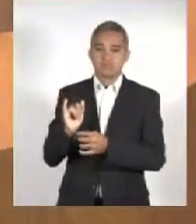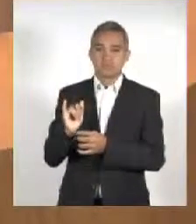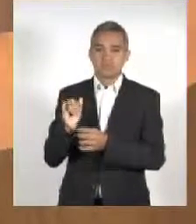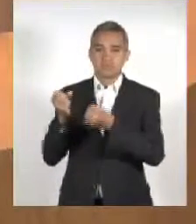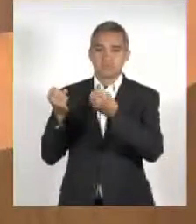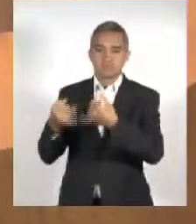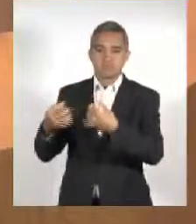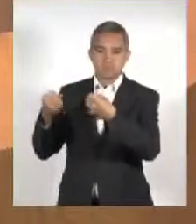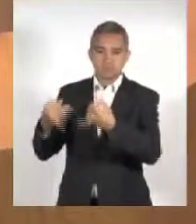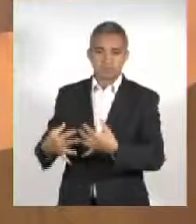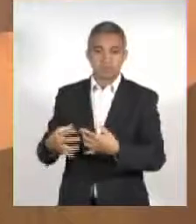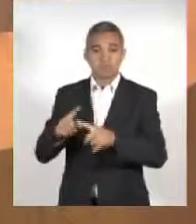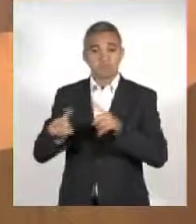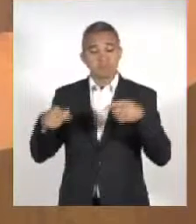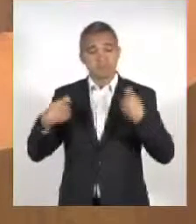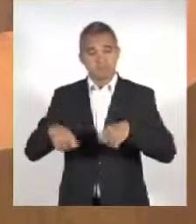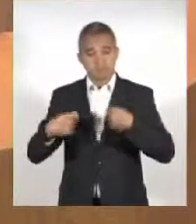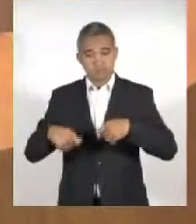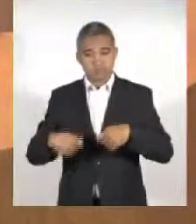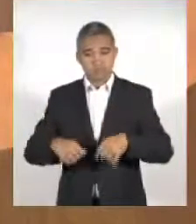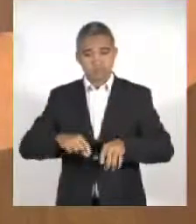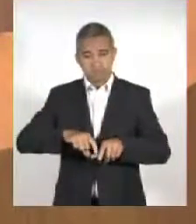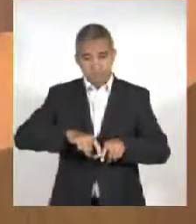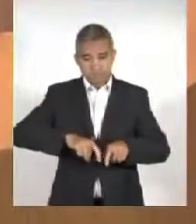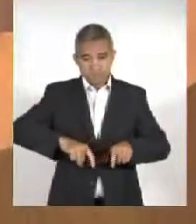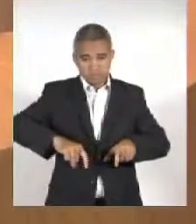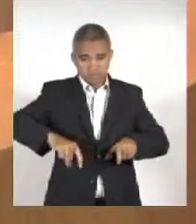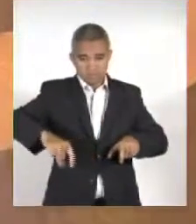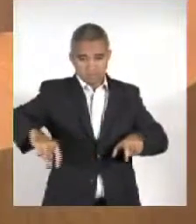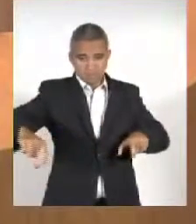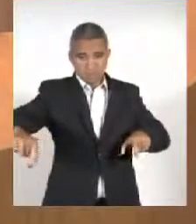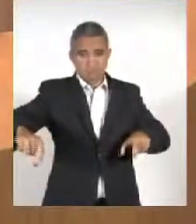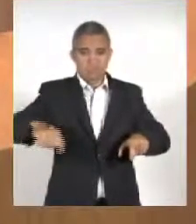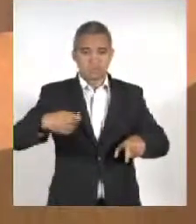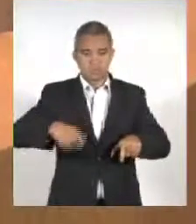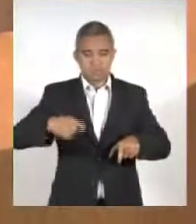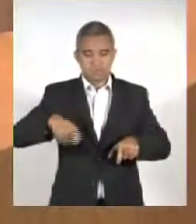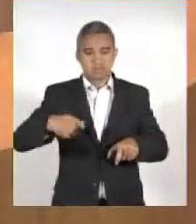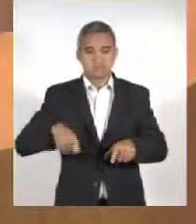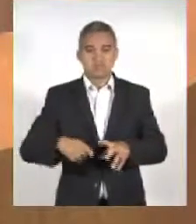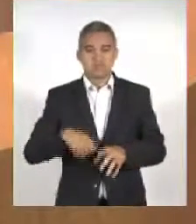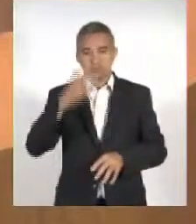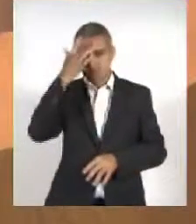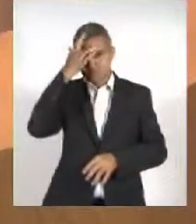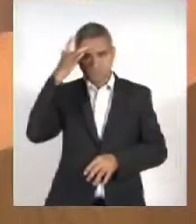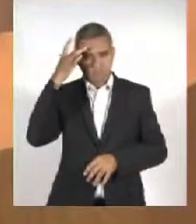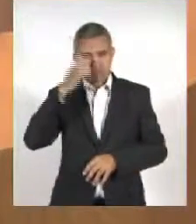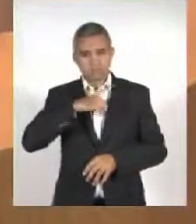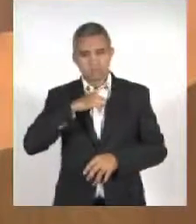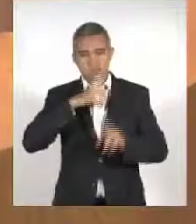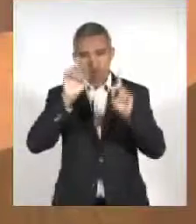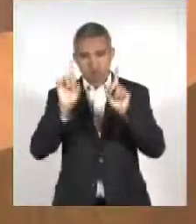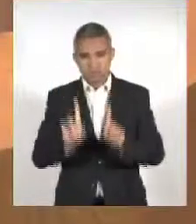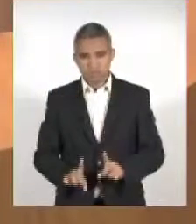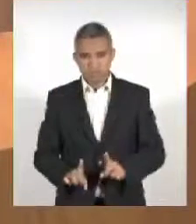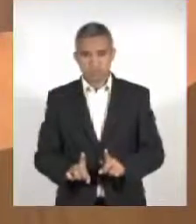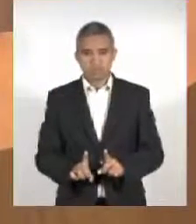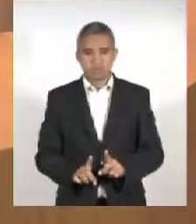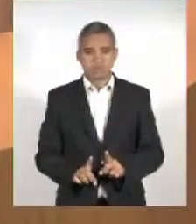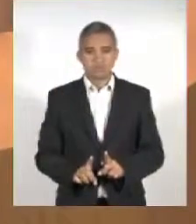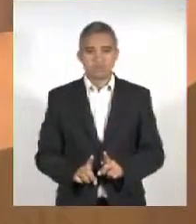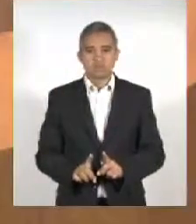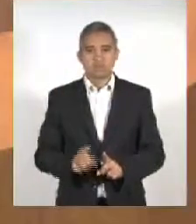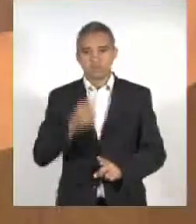necessidade dessa sinalização, dessa orientação, para que as pessoas com deficiência, e principalmente os